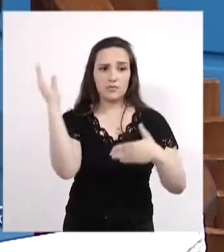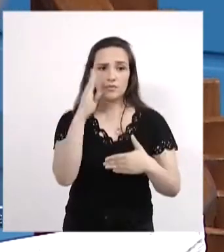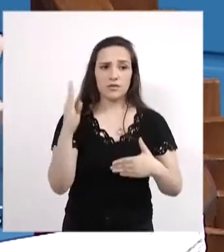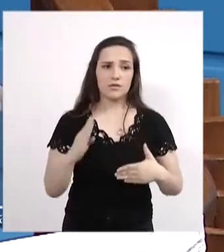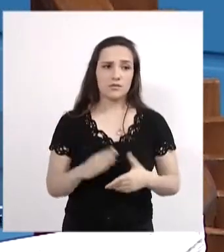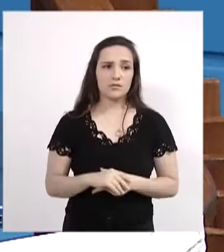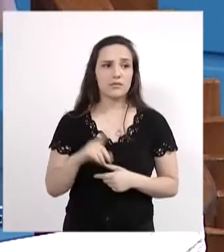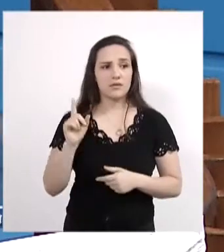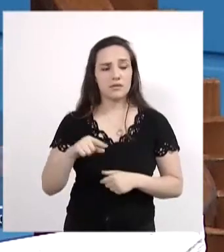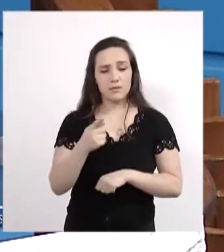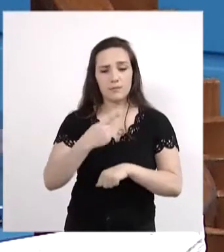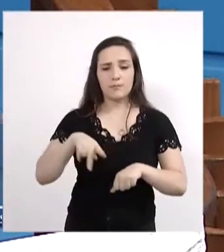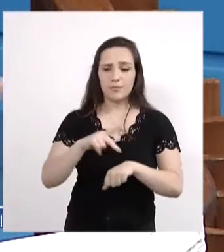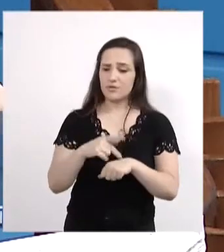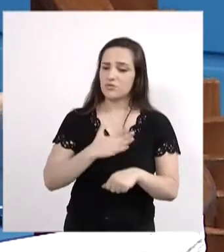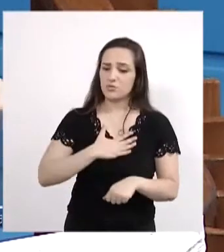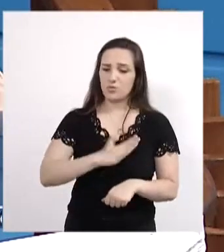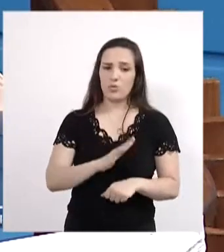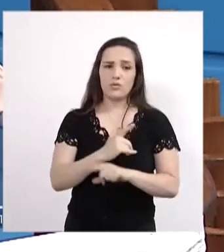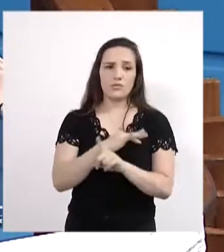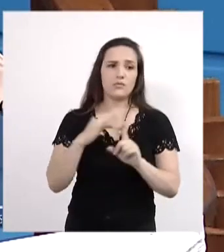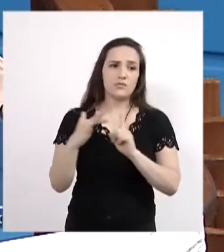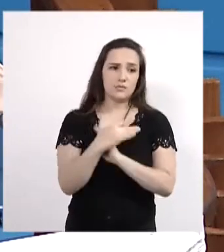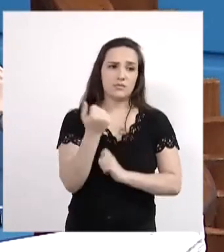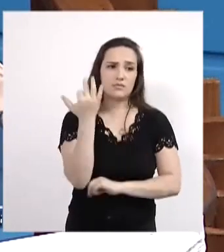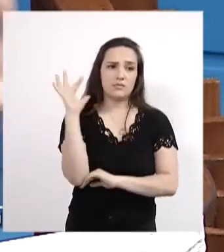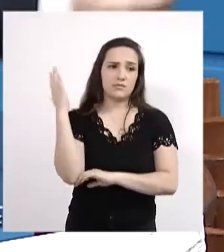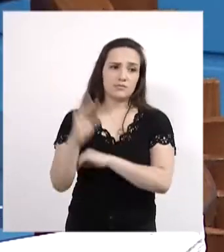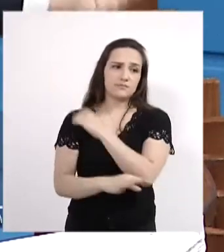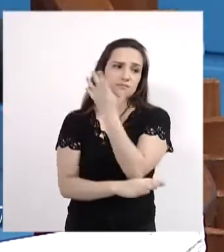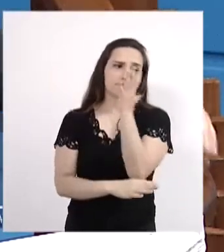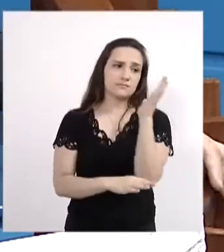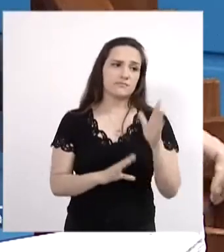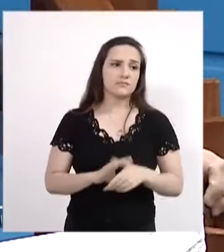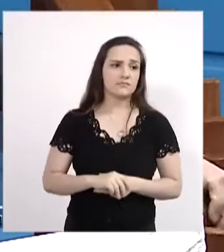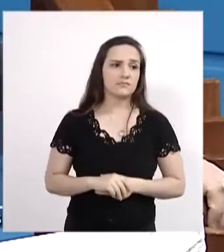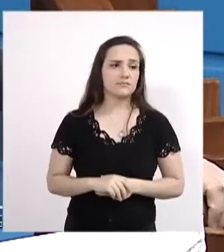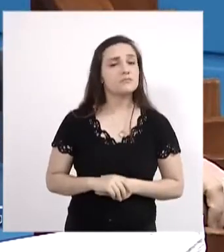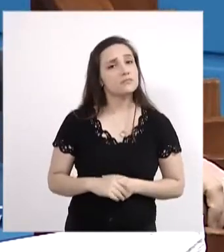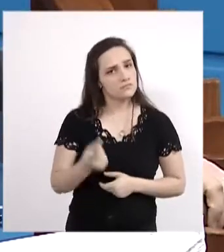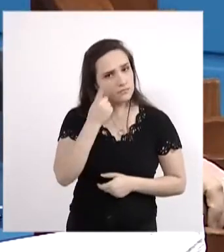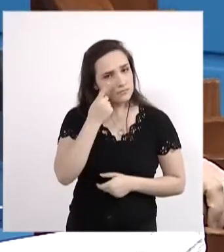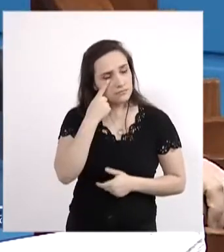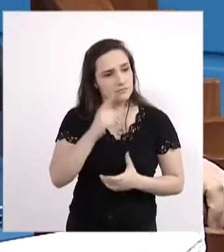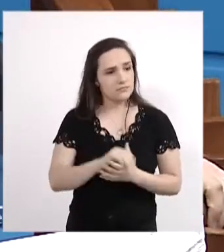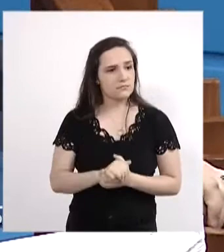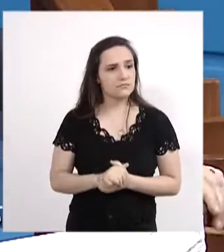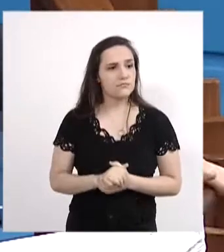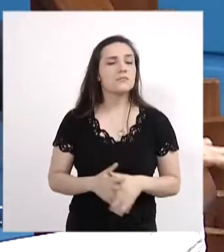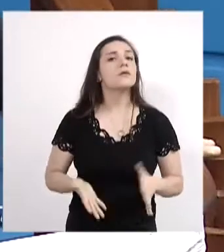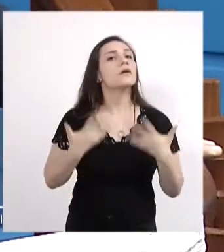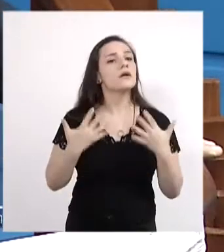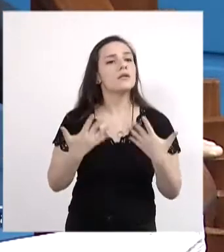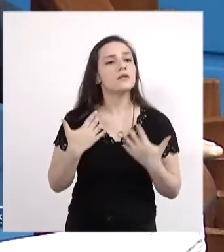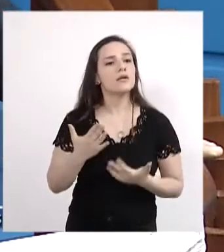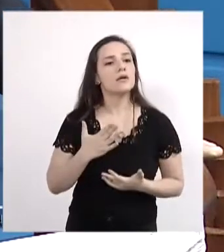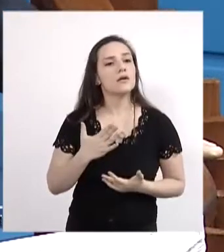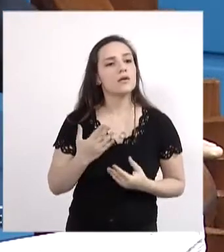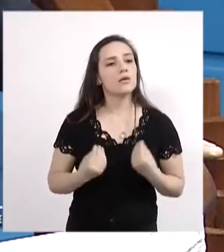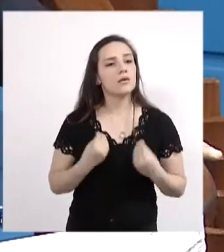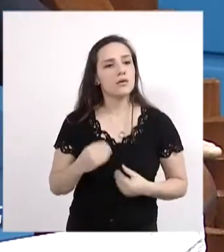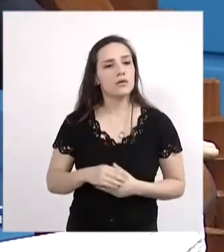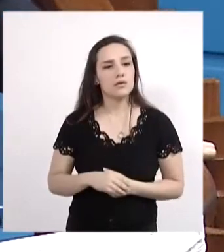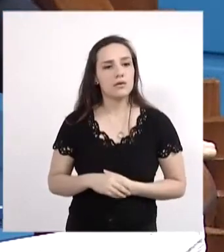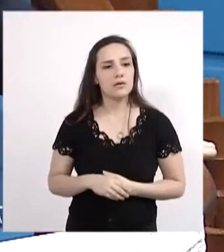país inimigo do meio ambiente. É isso que está. Deputado, sai aí na rua para ver o calorão que está aí. Sabe